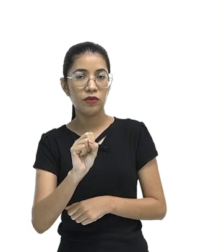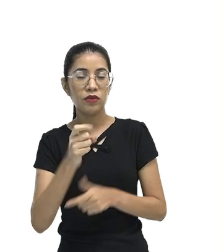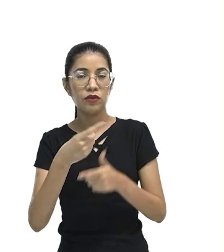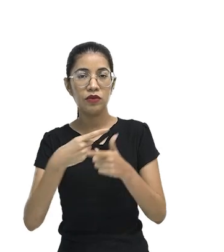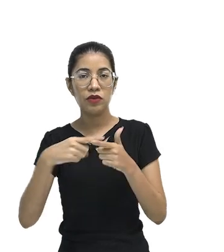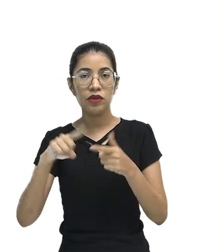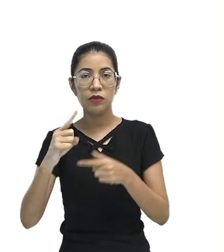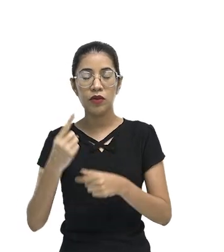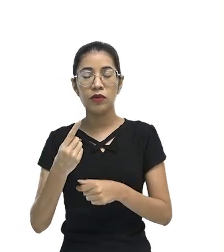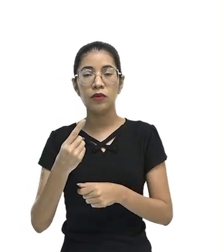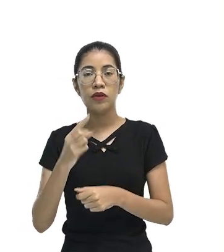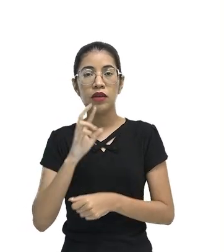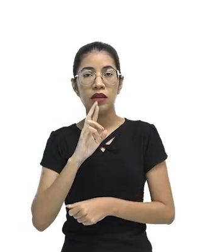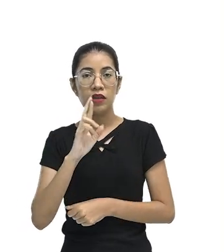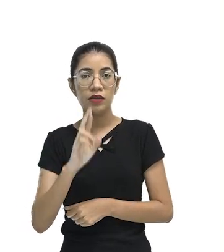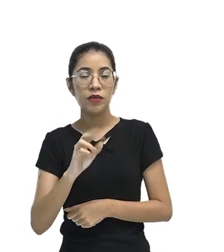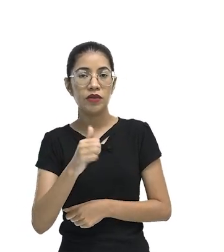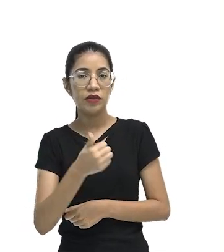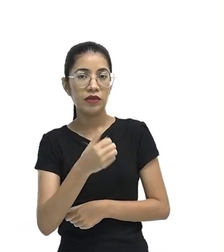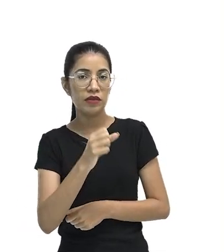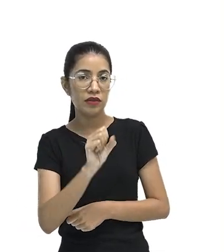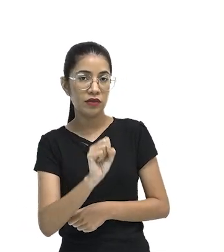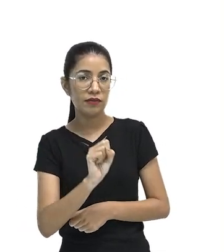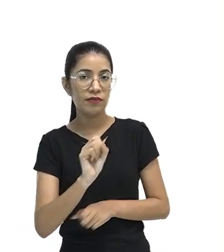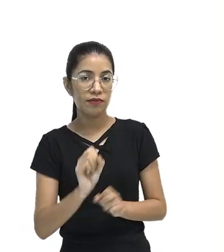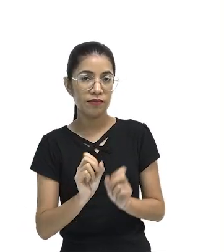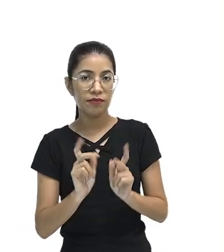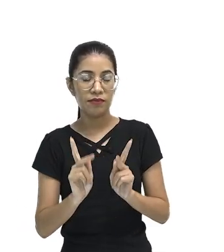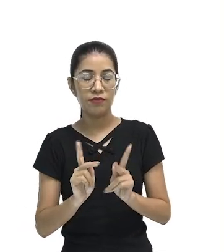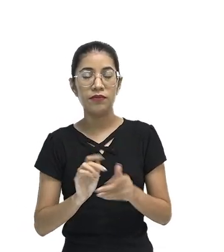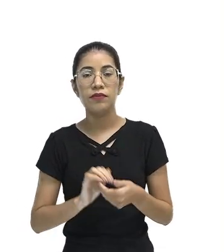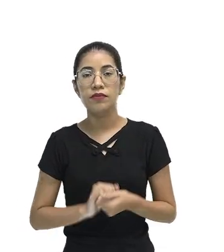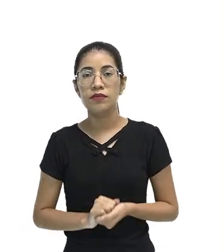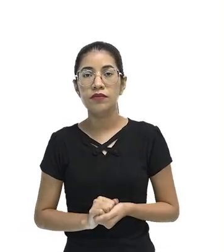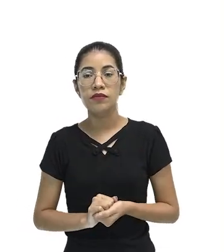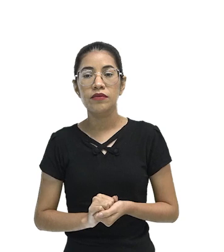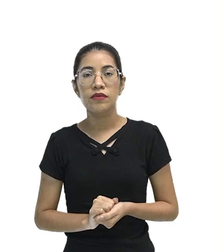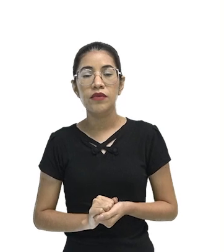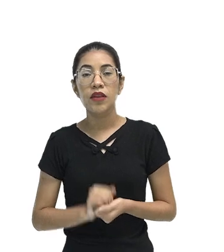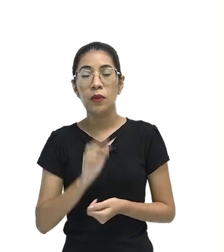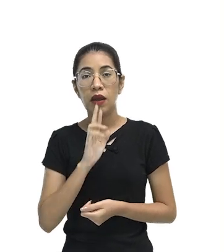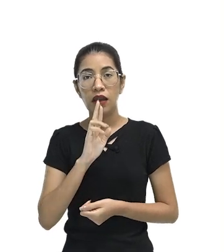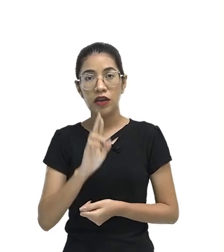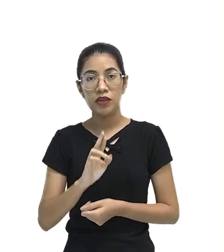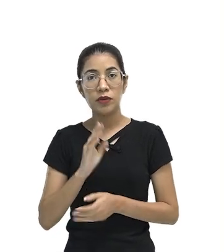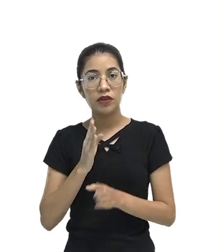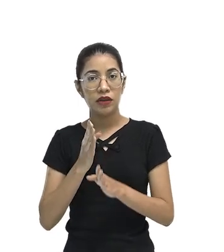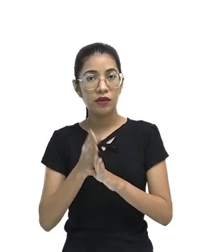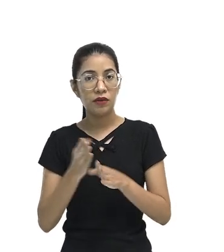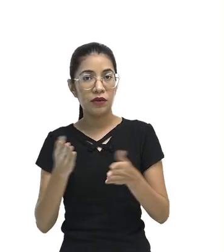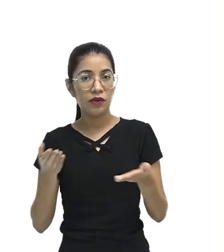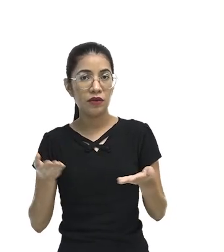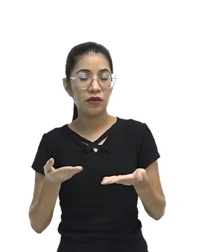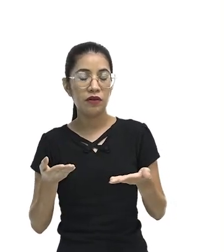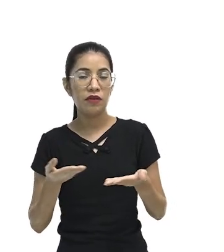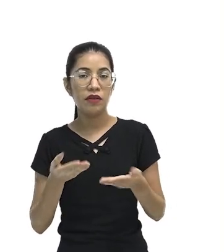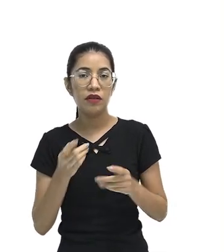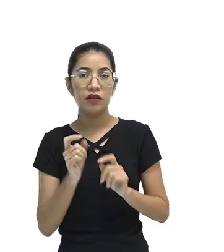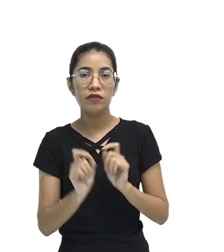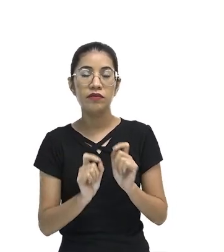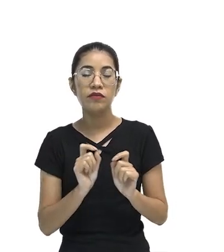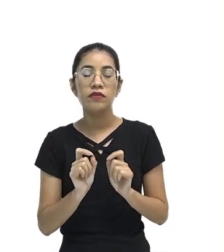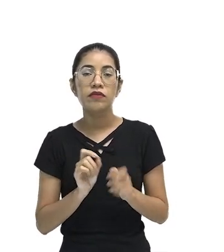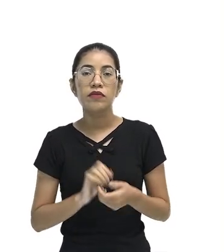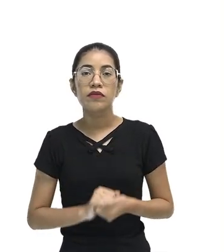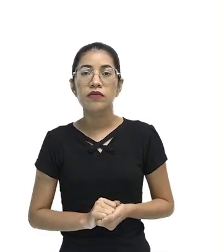1, cujo resultado é 18. Beleza? Esse resultado que nós acabamos de encontrar